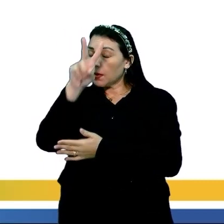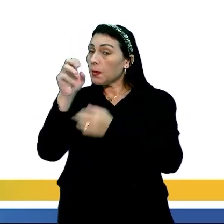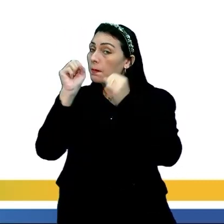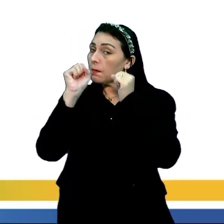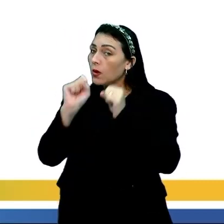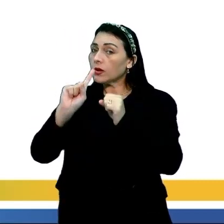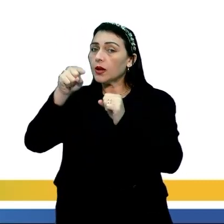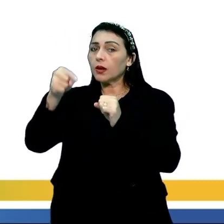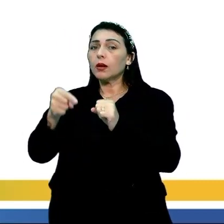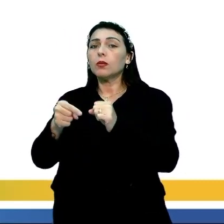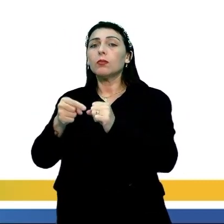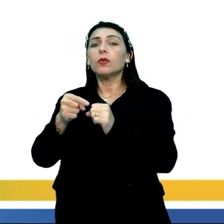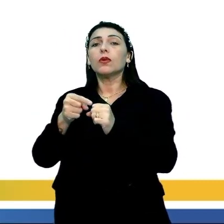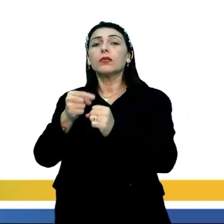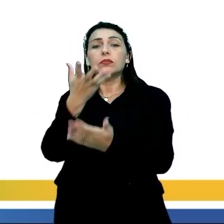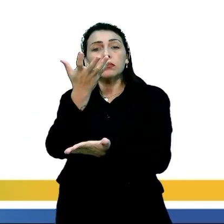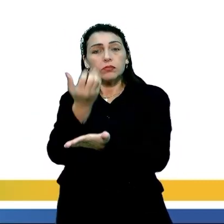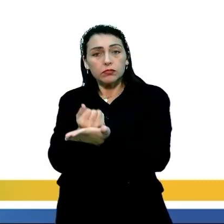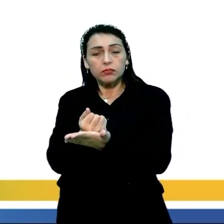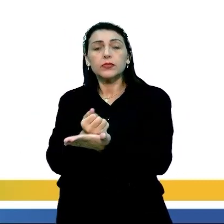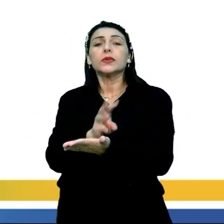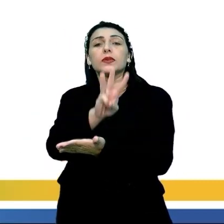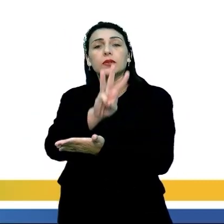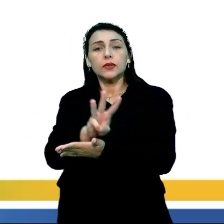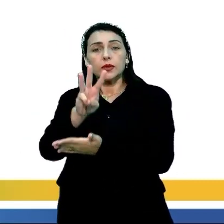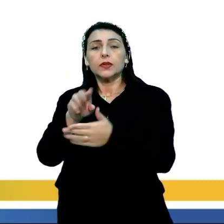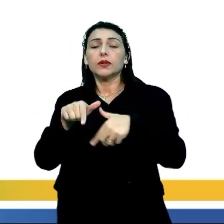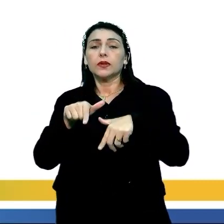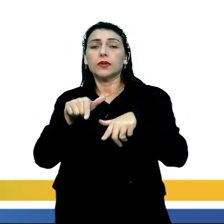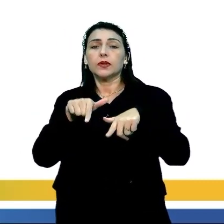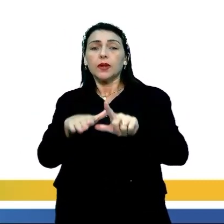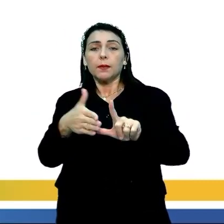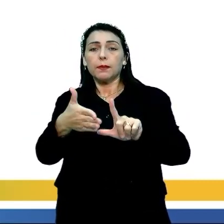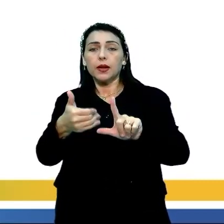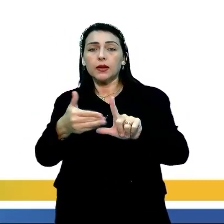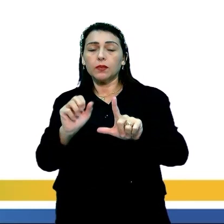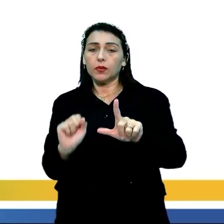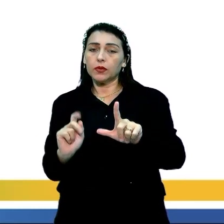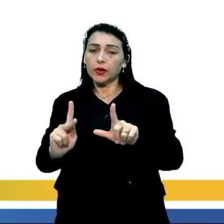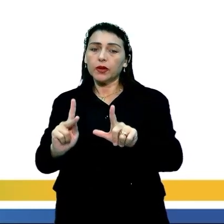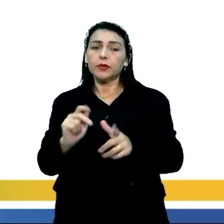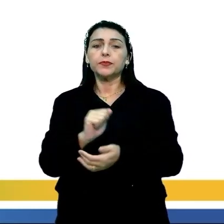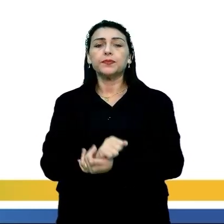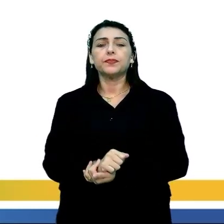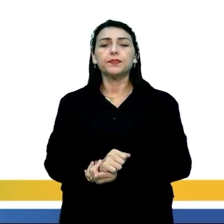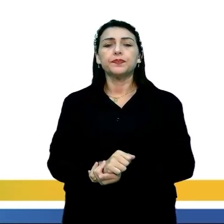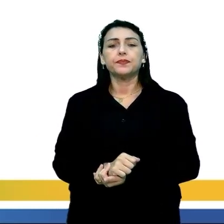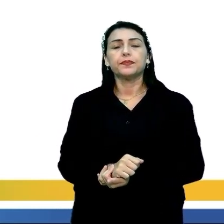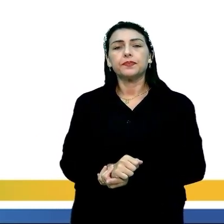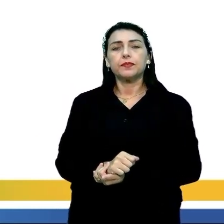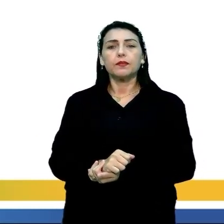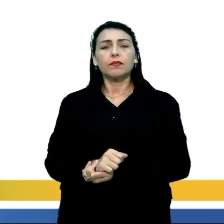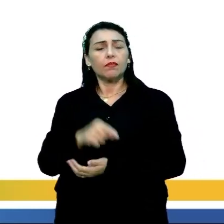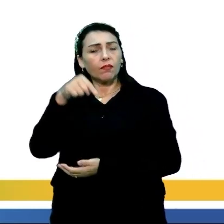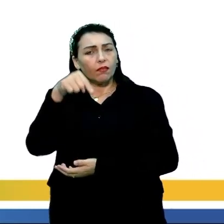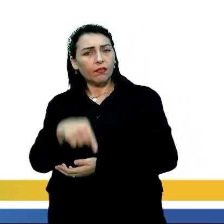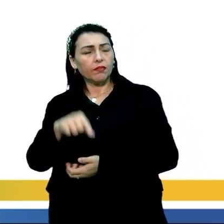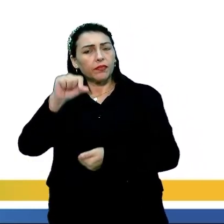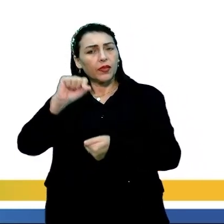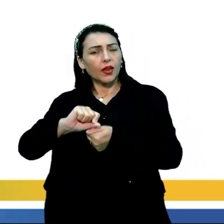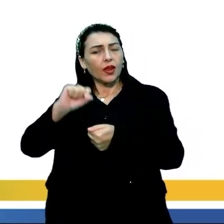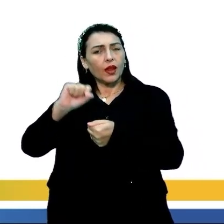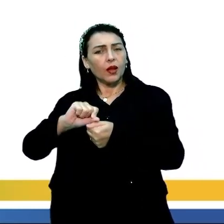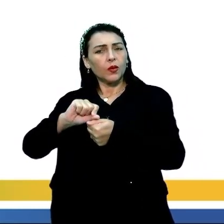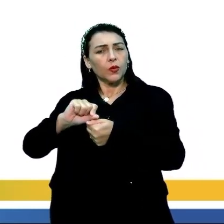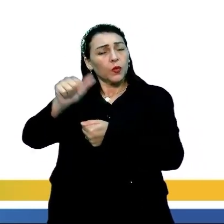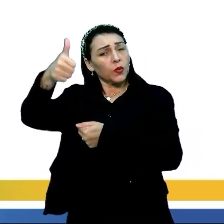podem depois acessar essa questão lá na plataforma, ok? Vamos lá então. Aqui vamos fazer uma